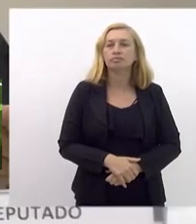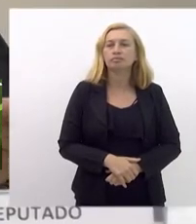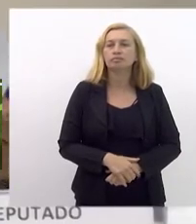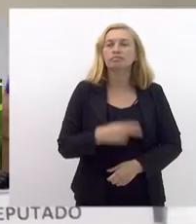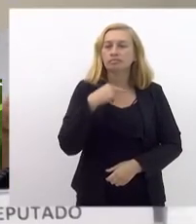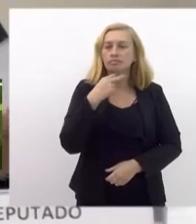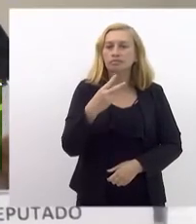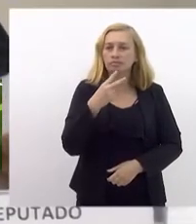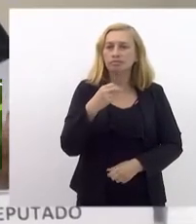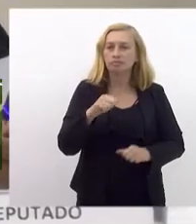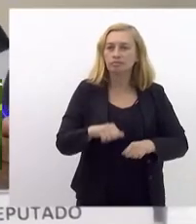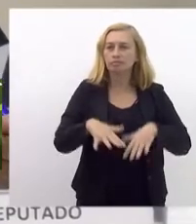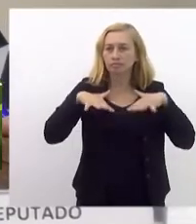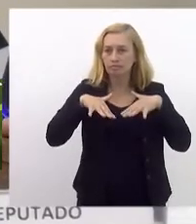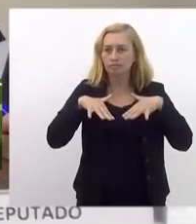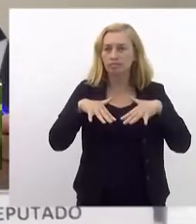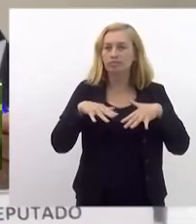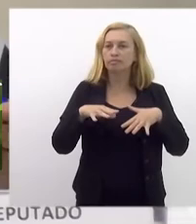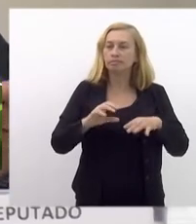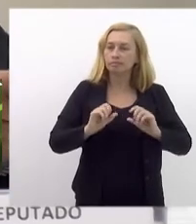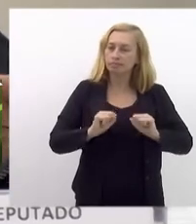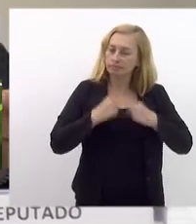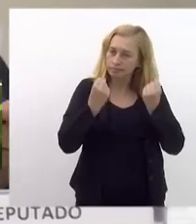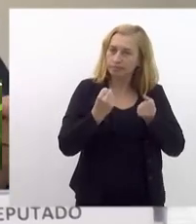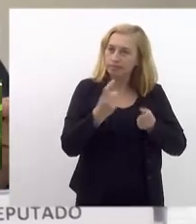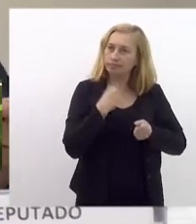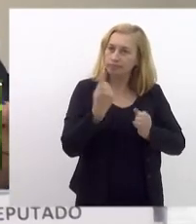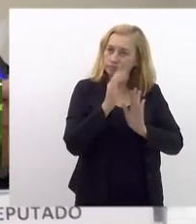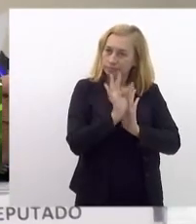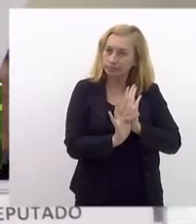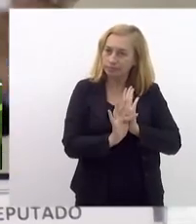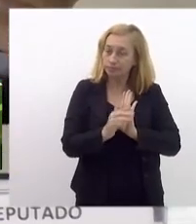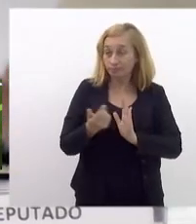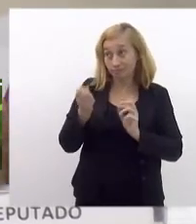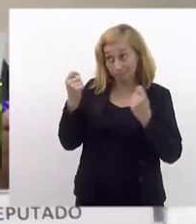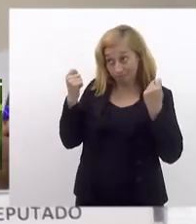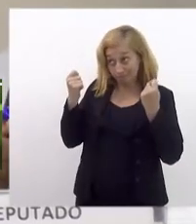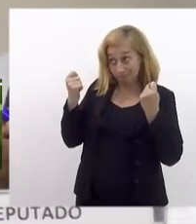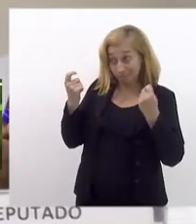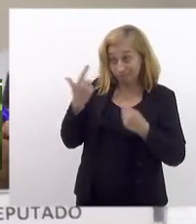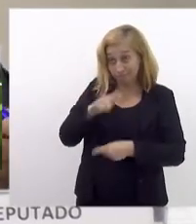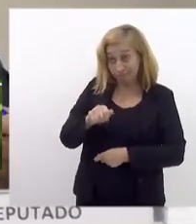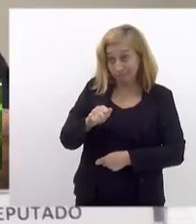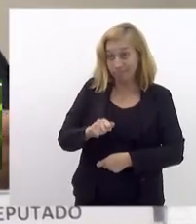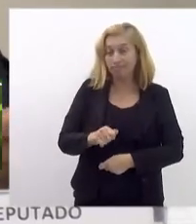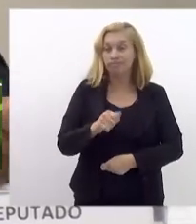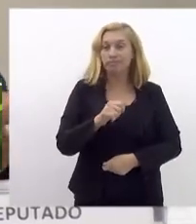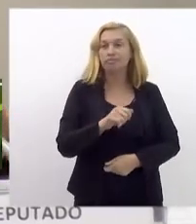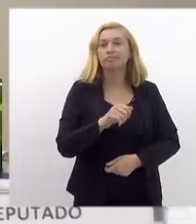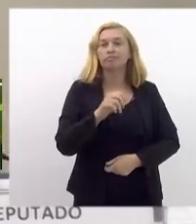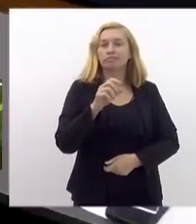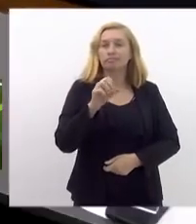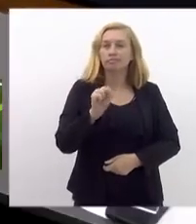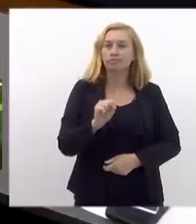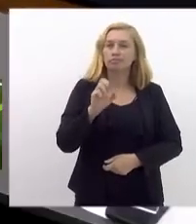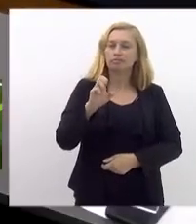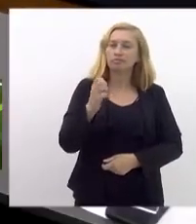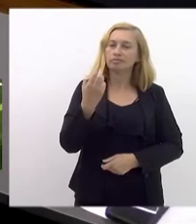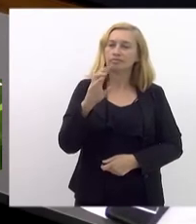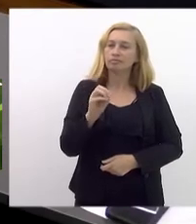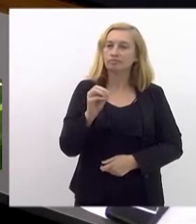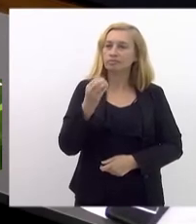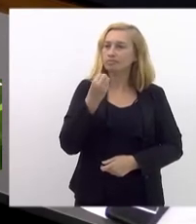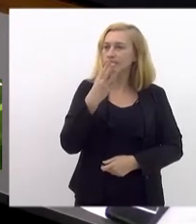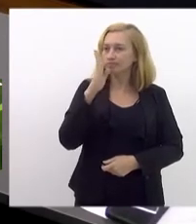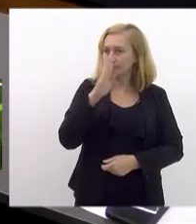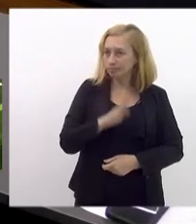no plenário, nós vamos defender o nosso texto. Espero que a gente prevaleça, né? Enfim. Bom, Sérgio Rosa tem a palavra. Boa